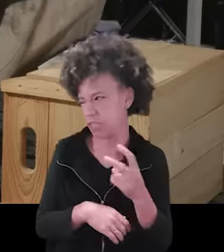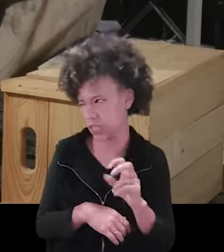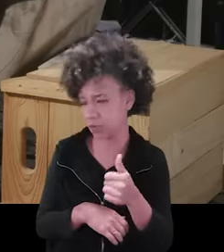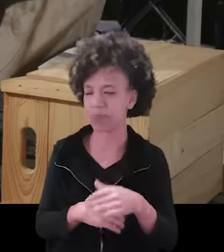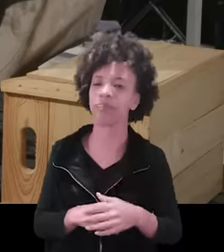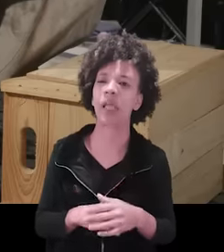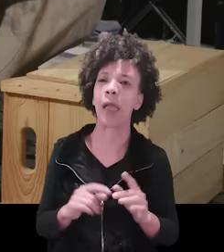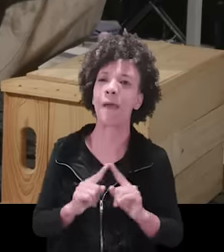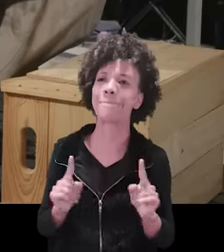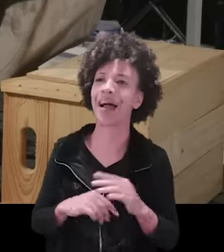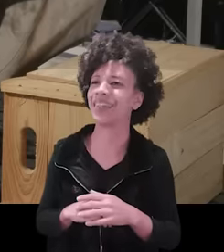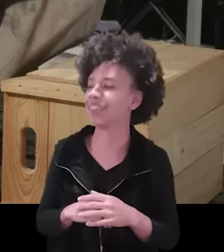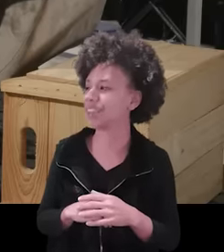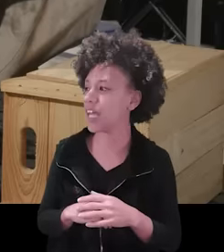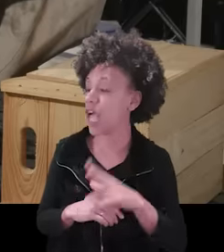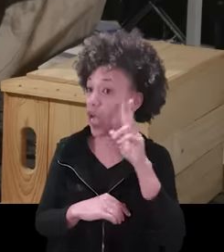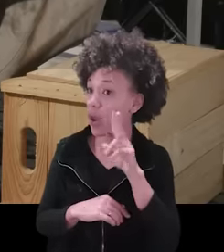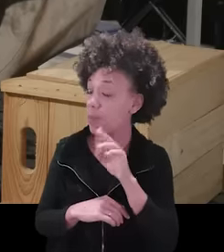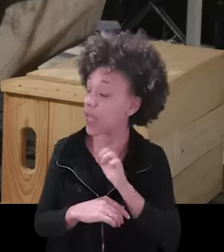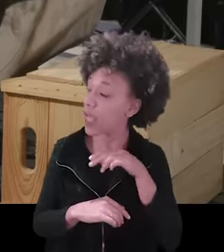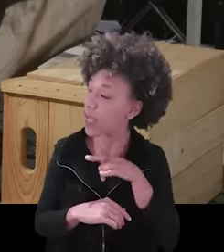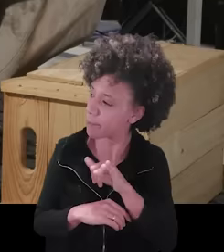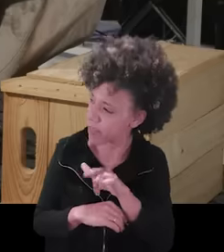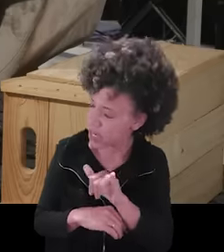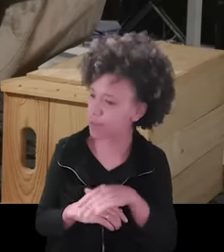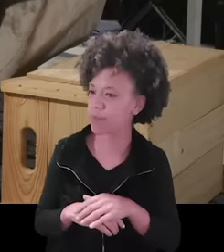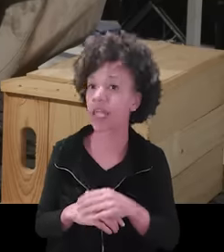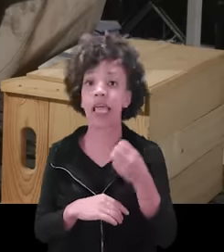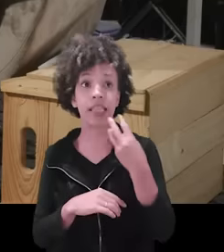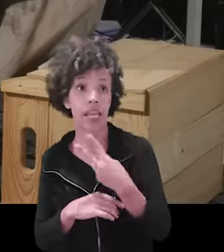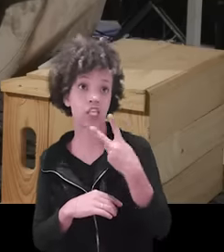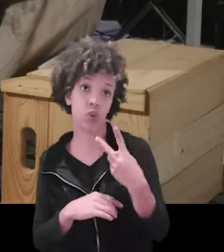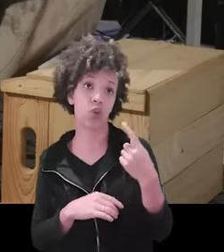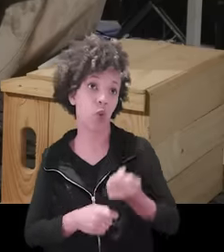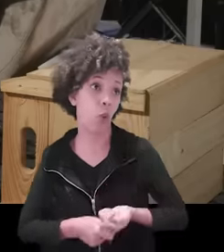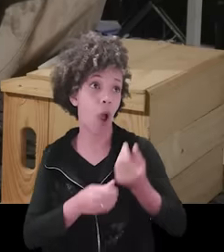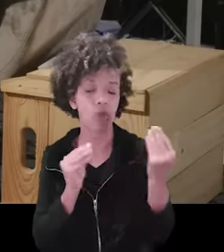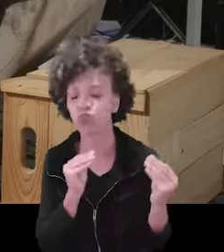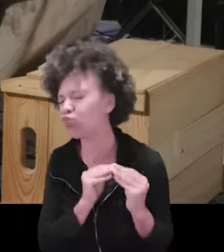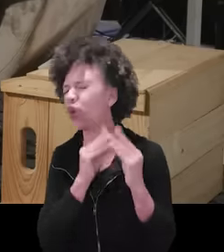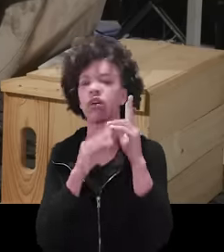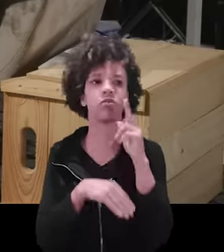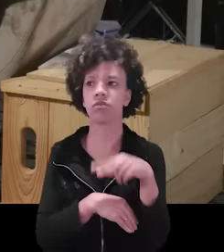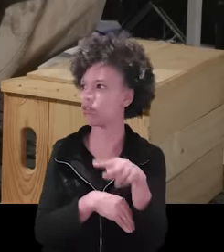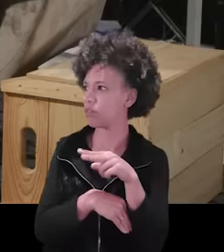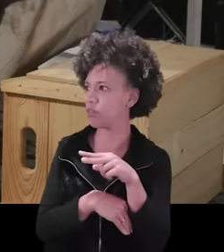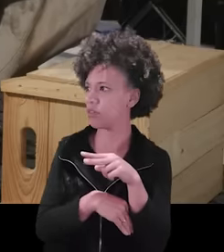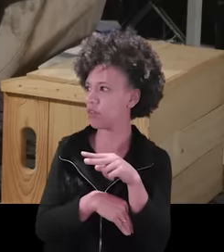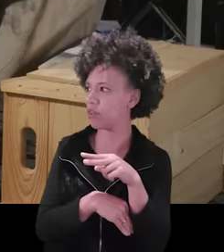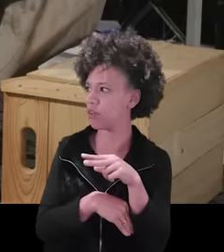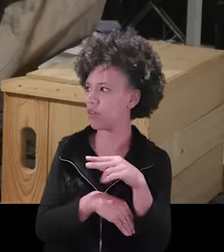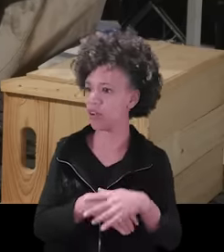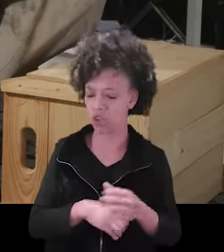2025 tá eu me lembro que tava com a Emilly cara aí tava lá e 32 o pai eu dei um beijo na Emily quando eu